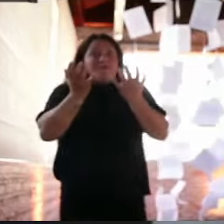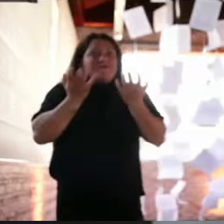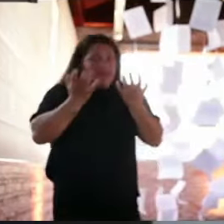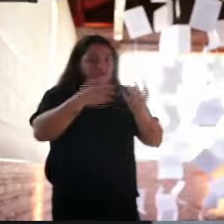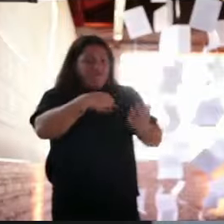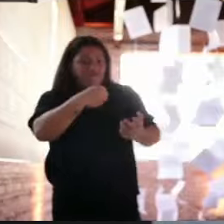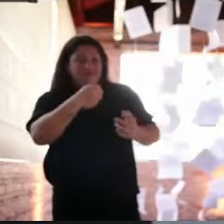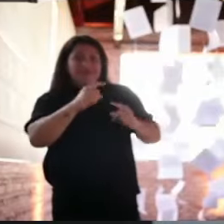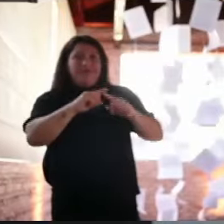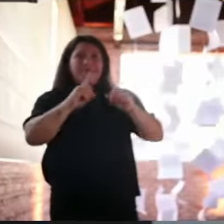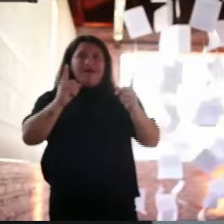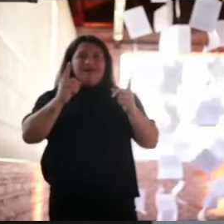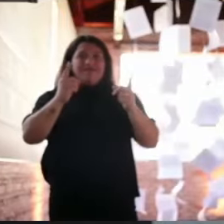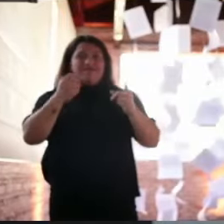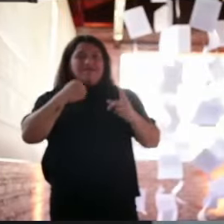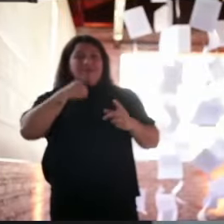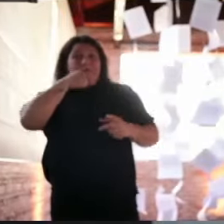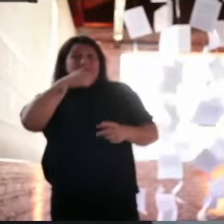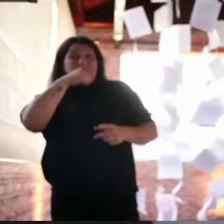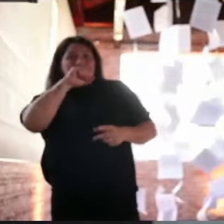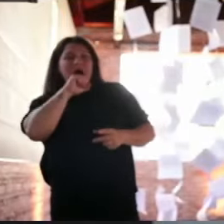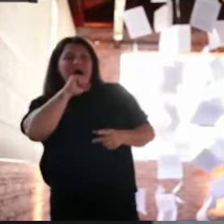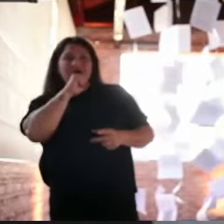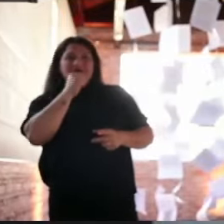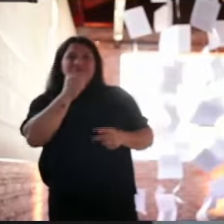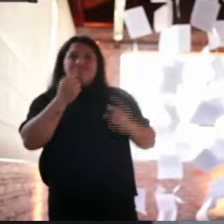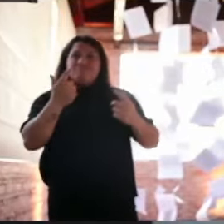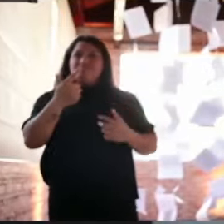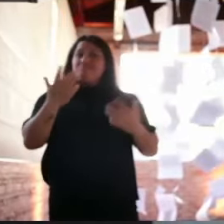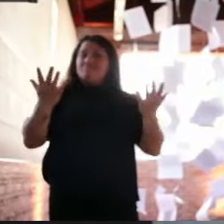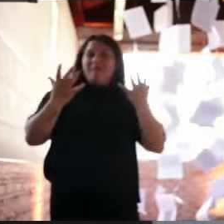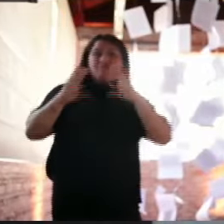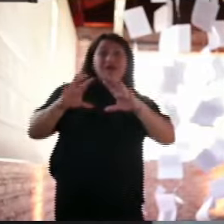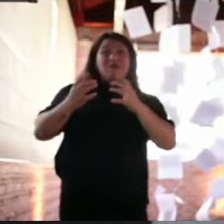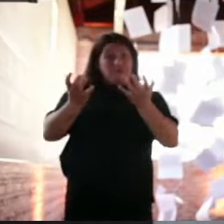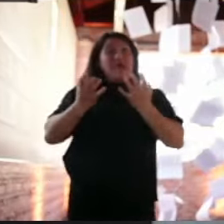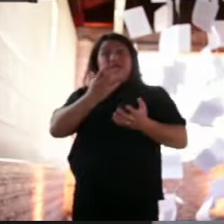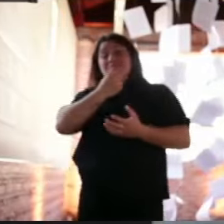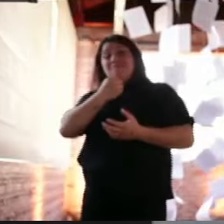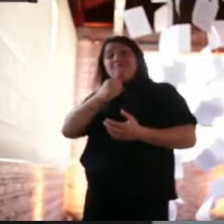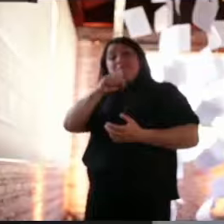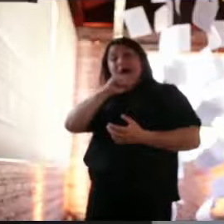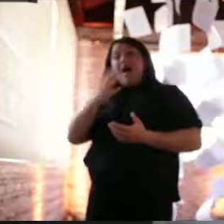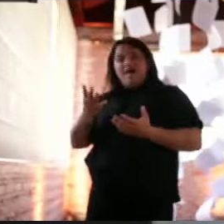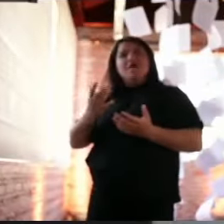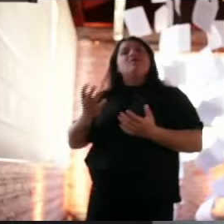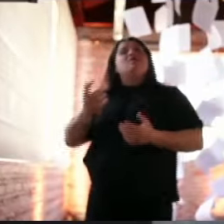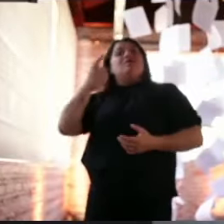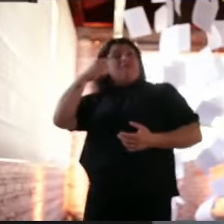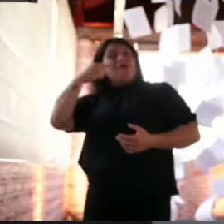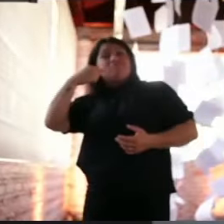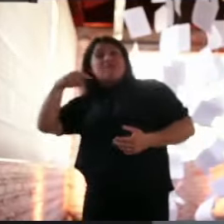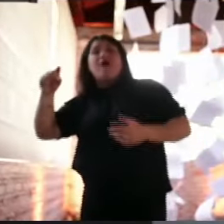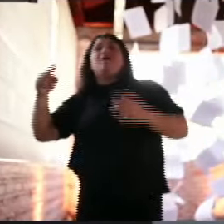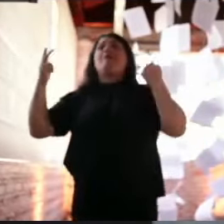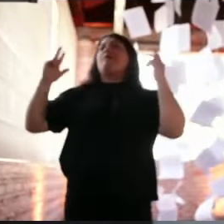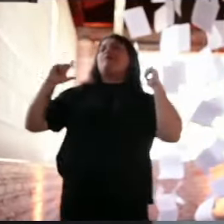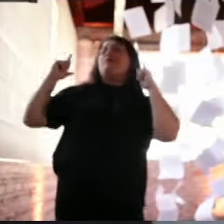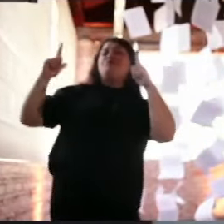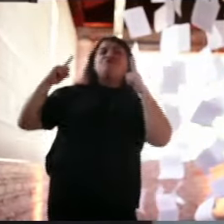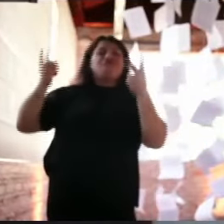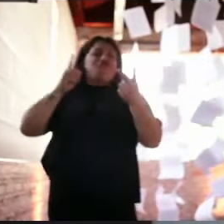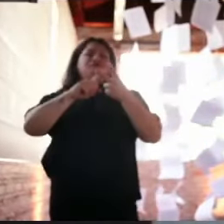eu só não quero ser mãe eu quero ser pai do meu filho porque eu também quero sair para jogar futebol vou bater papo